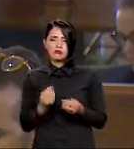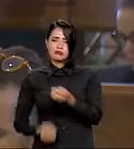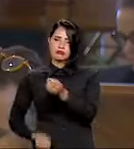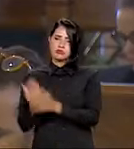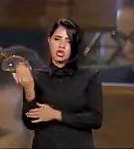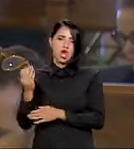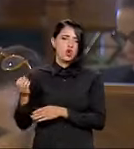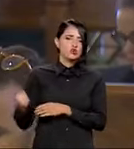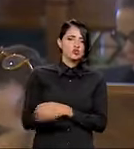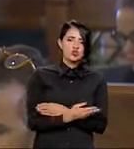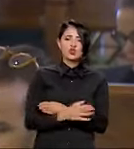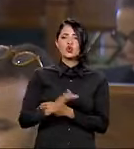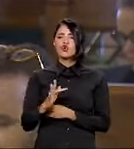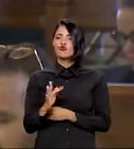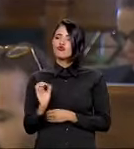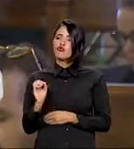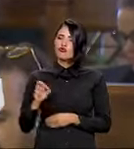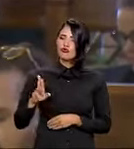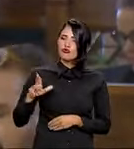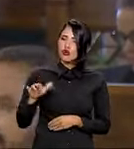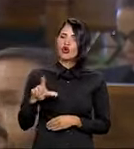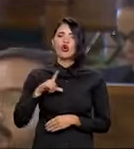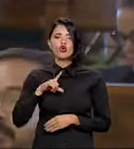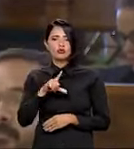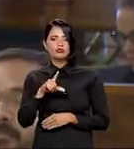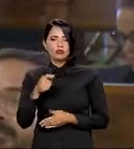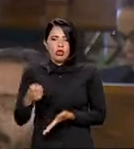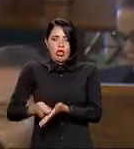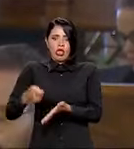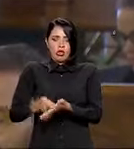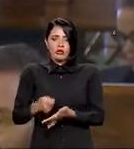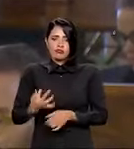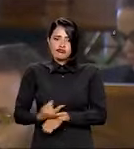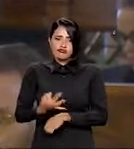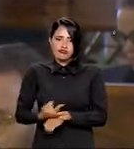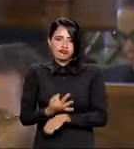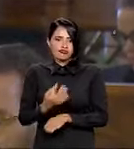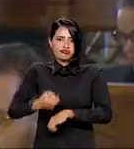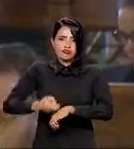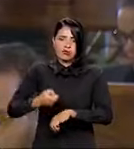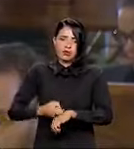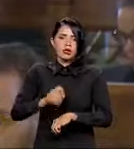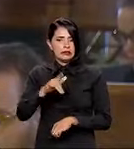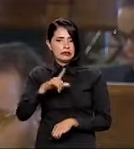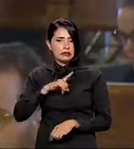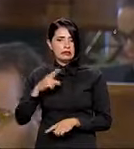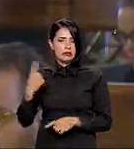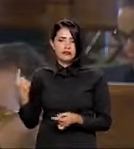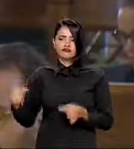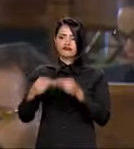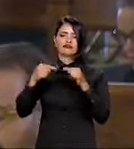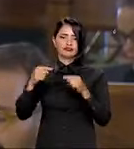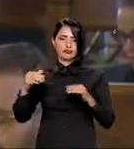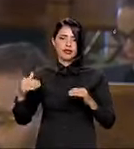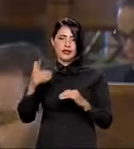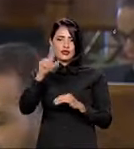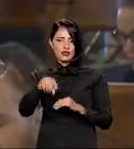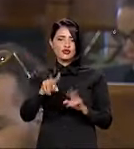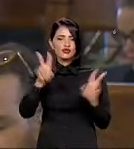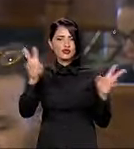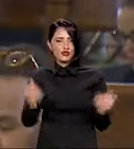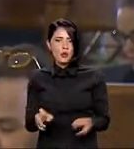criar um novo fórum, retomar a Unasul, mesmo com essas resistências. E também se há um consenso sobre essa questão da